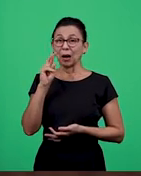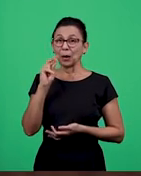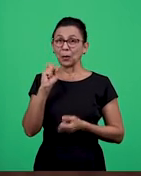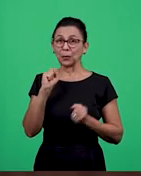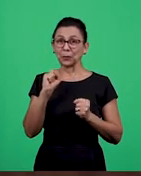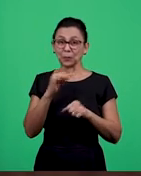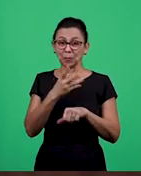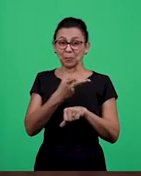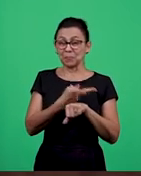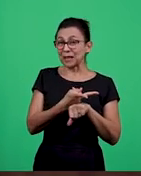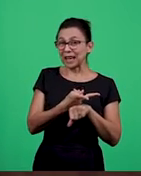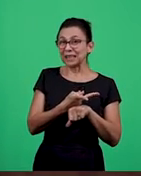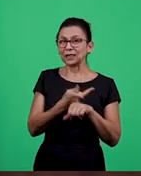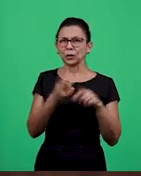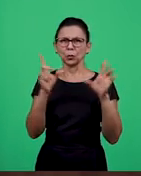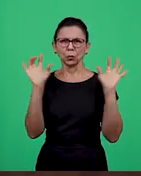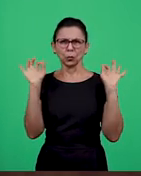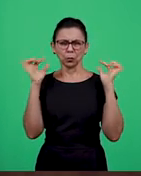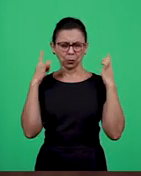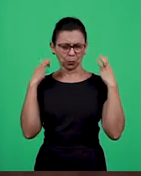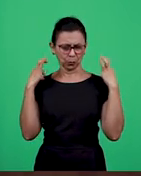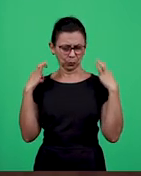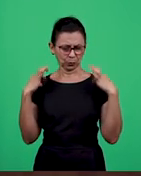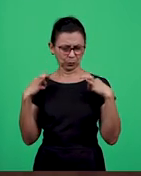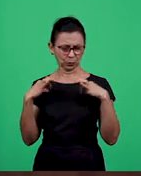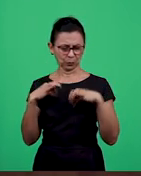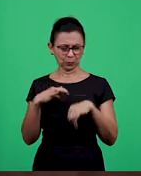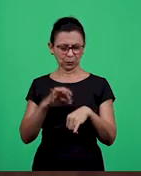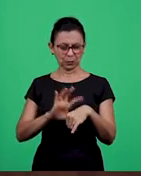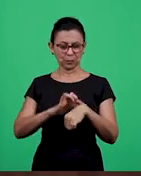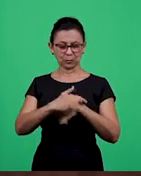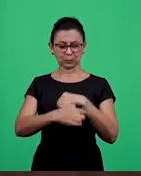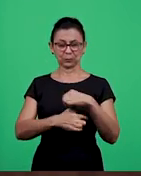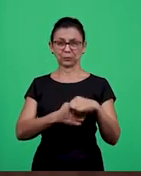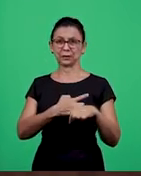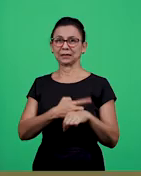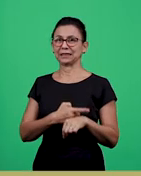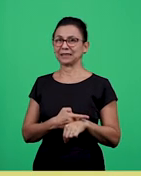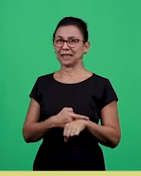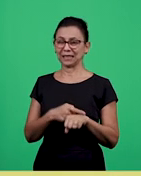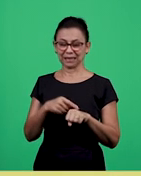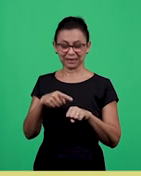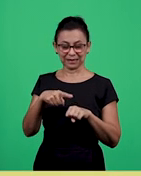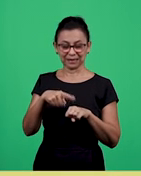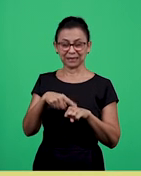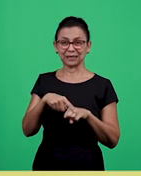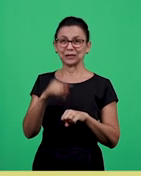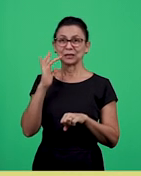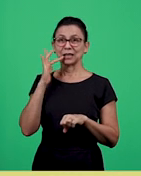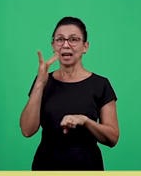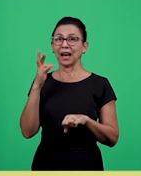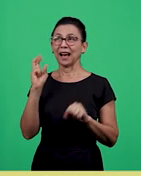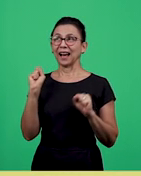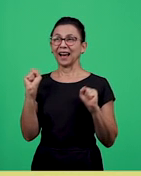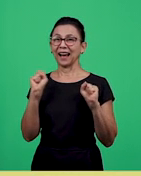ouro, em prata, em joias preciosas, pensamos em bens